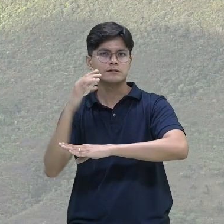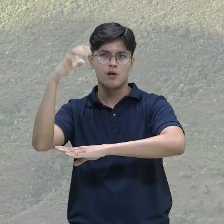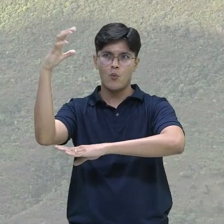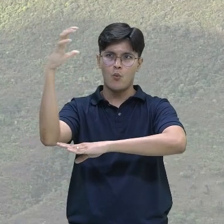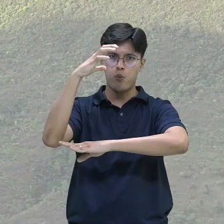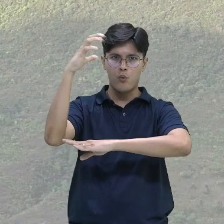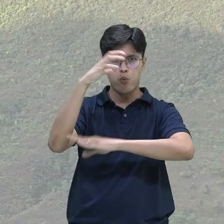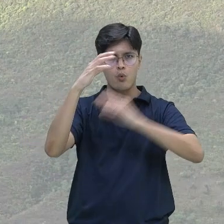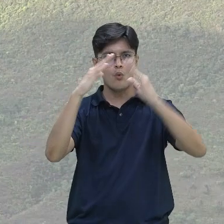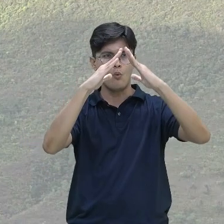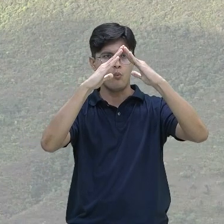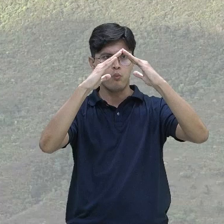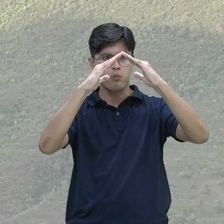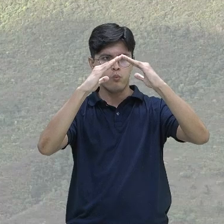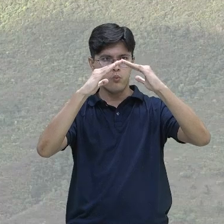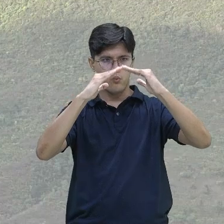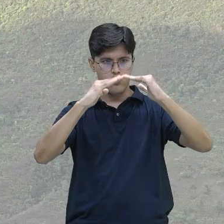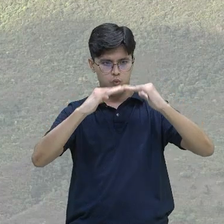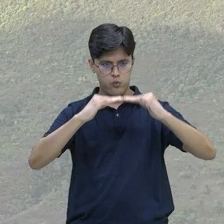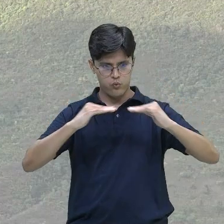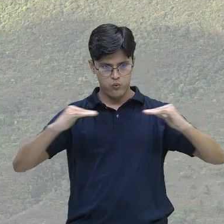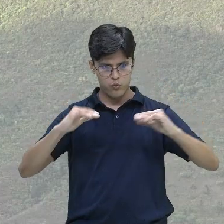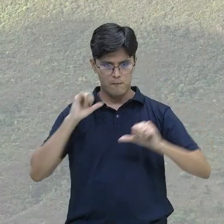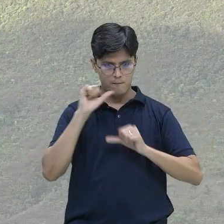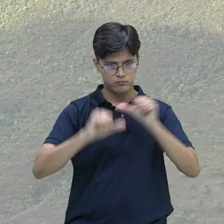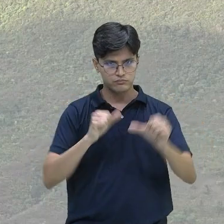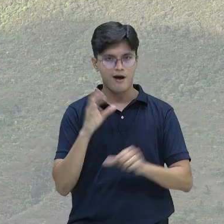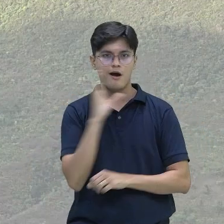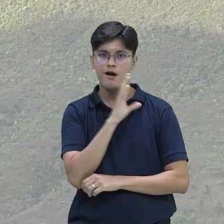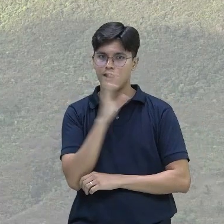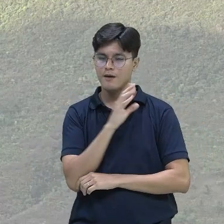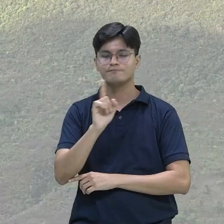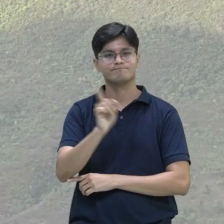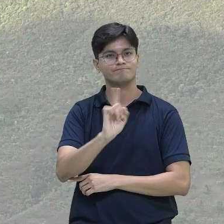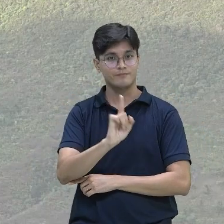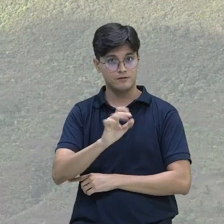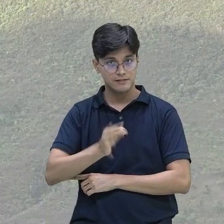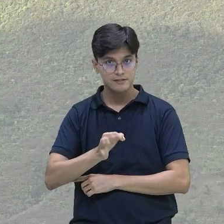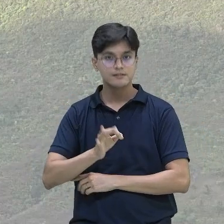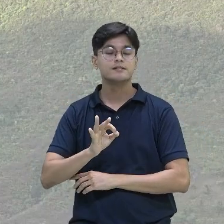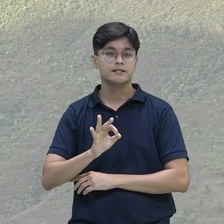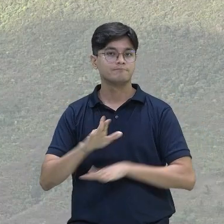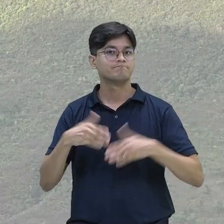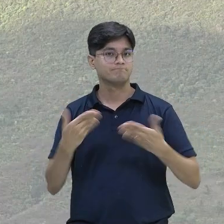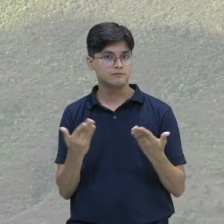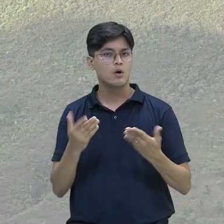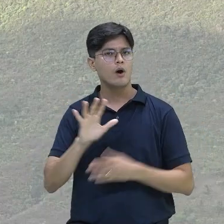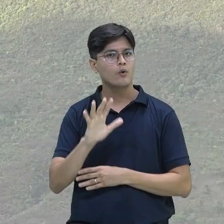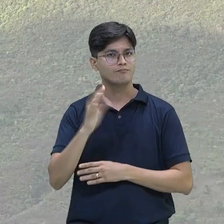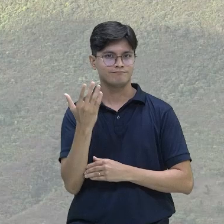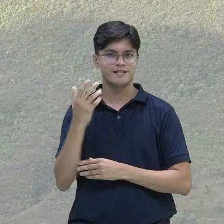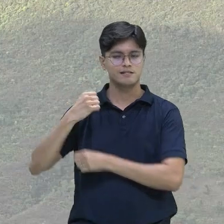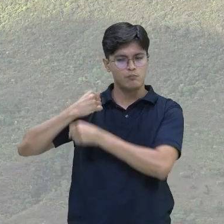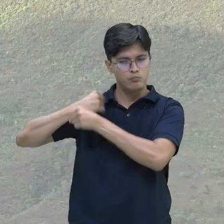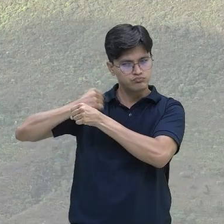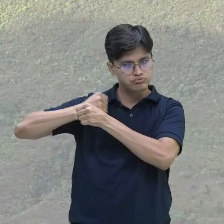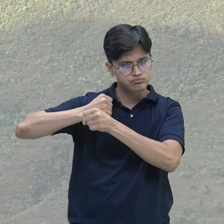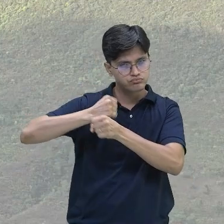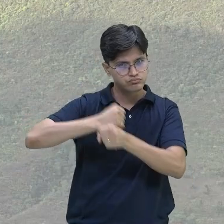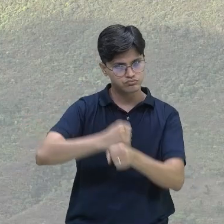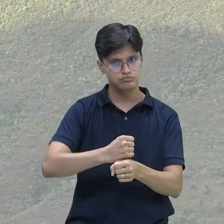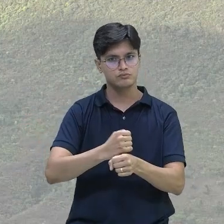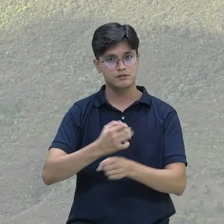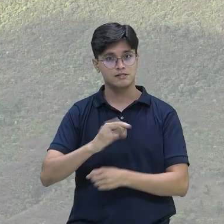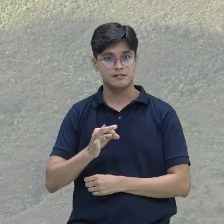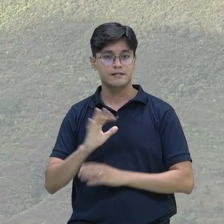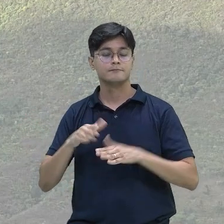e perdeu muitos sedimentos, né? Isso não vai acontecer. Então, isso a gente vai observando aí ao longo dos anos. A ocupação humana